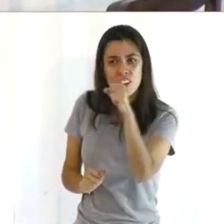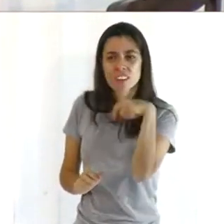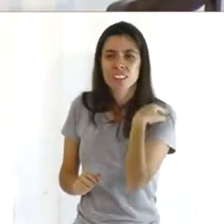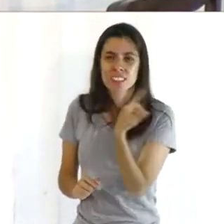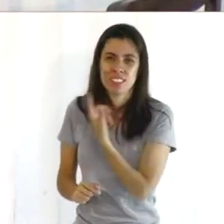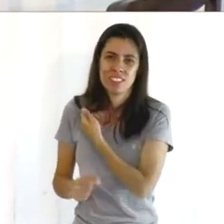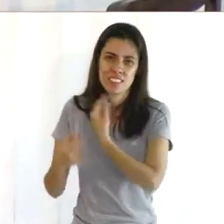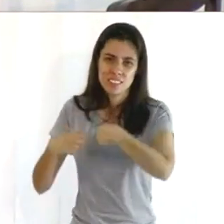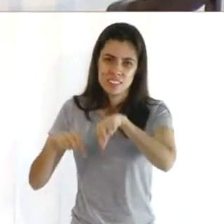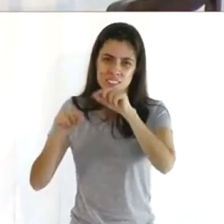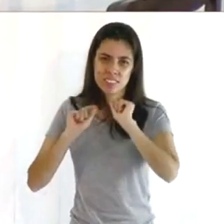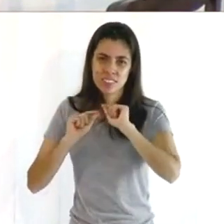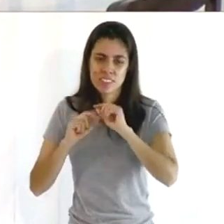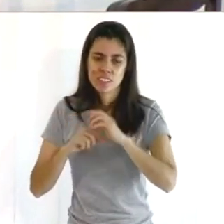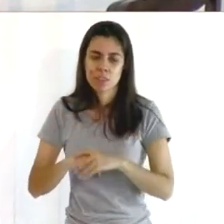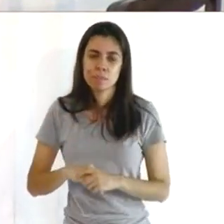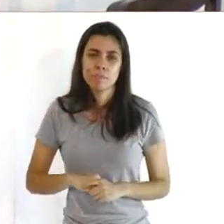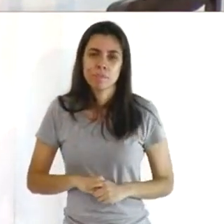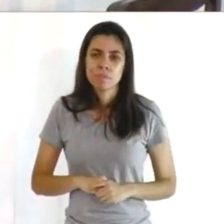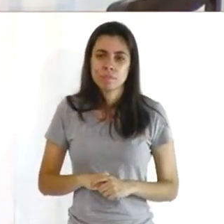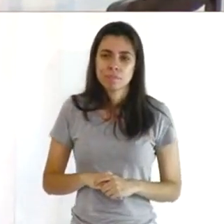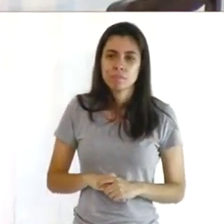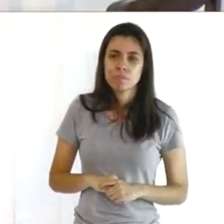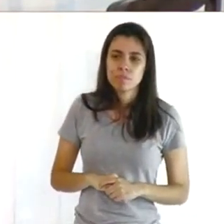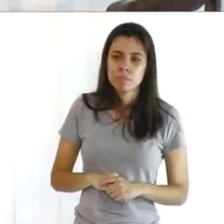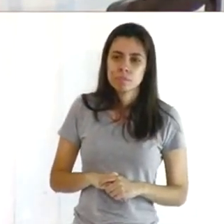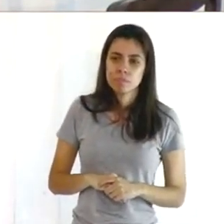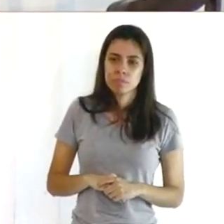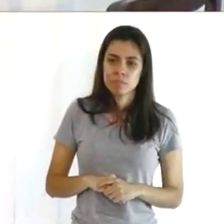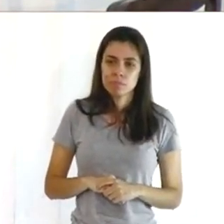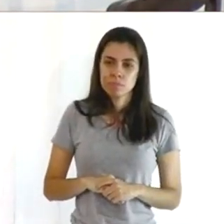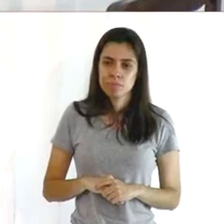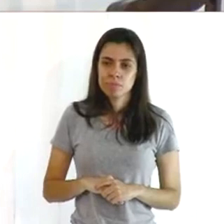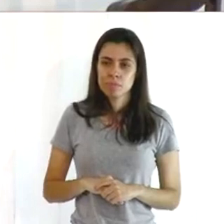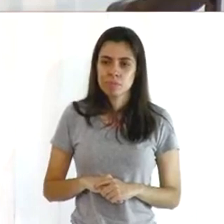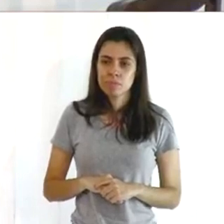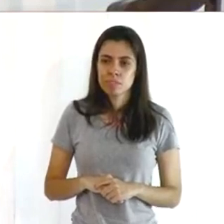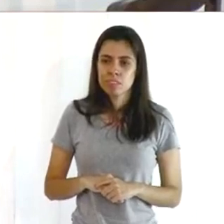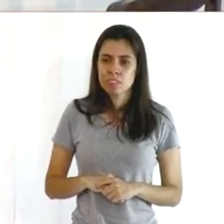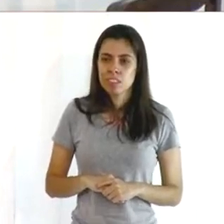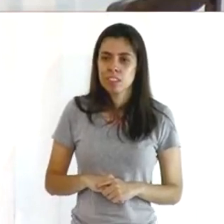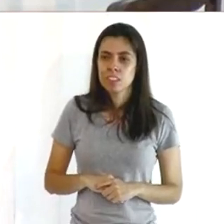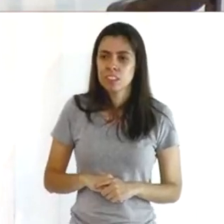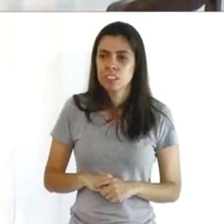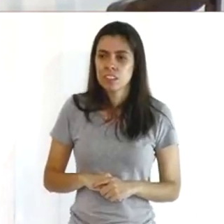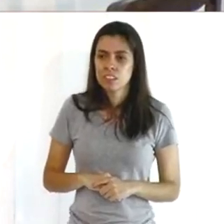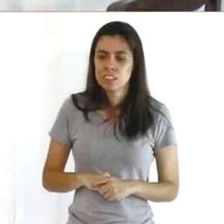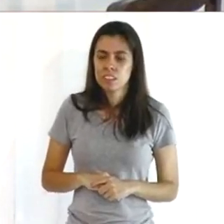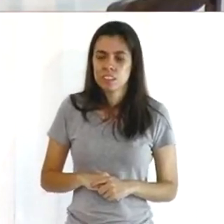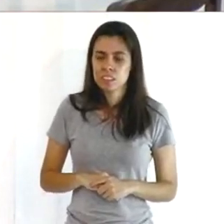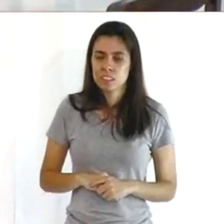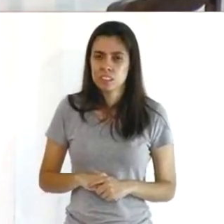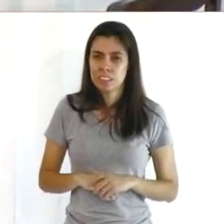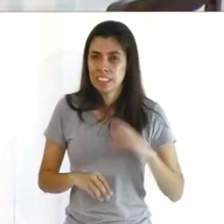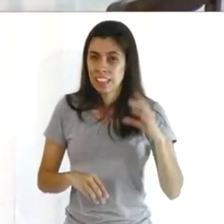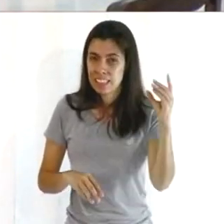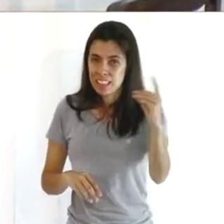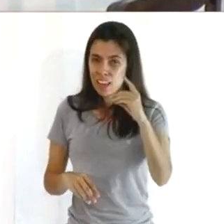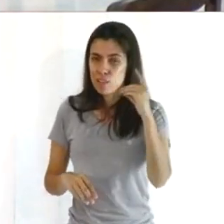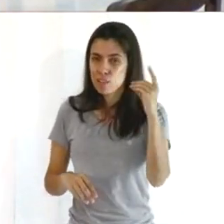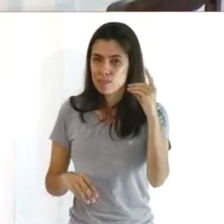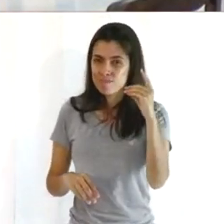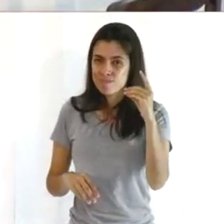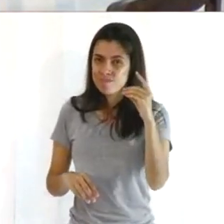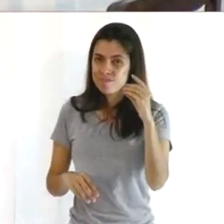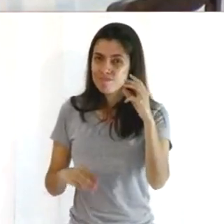aqui, ele agora coloca para nós a questão que talvez está afligindo a sua alma, que é a presença do adversário, que é a presença do